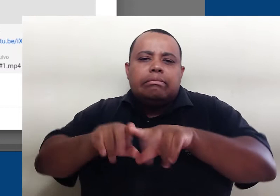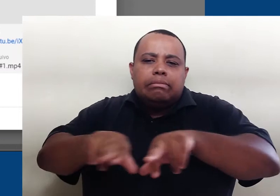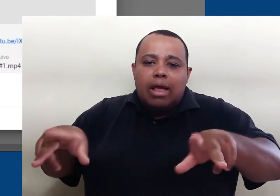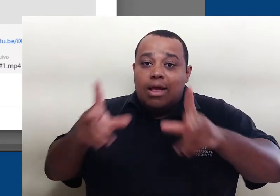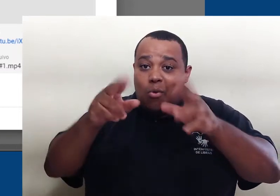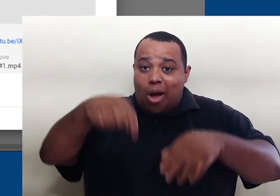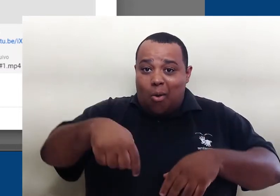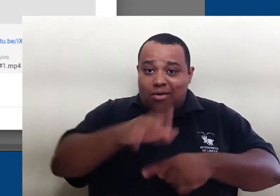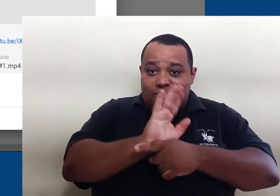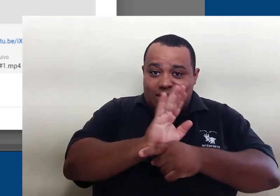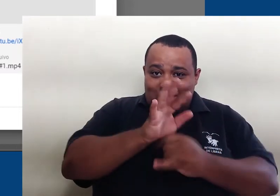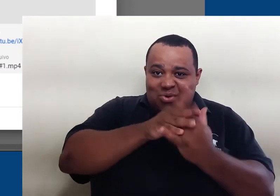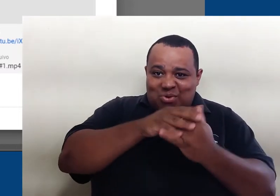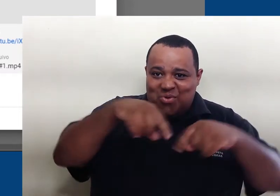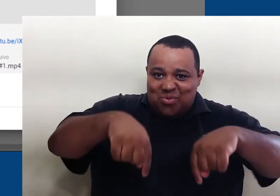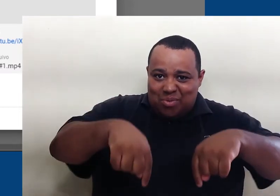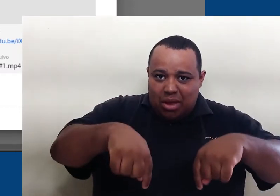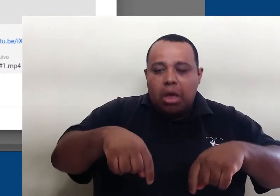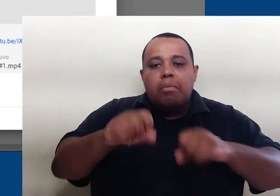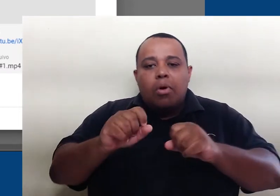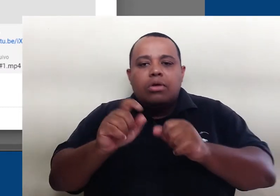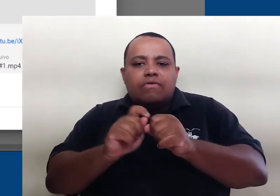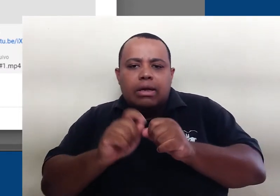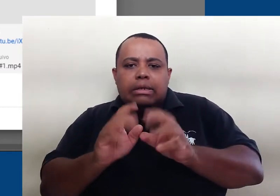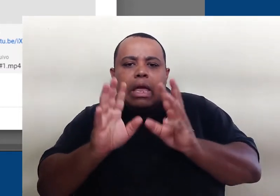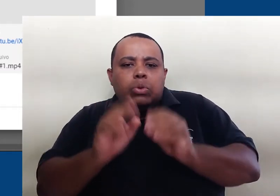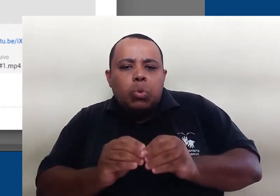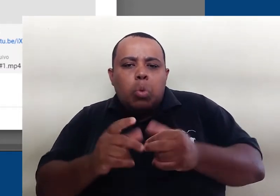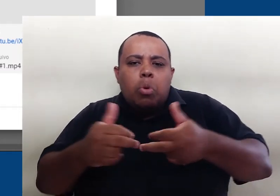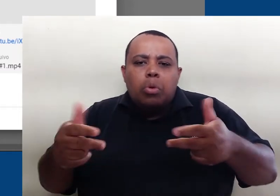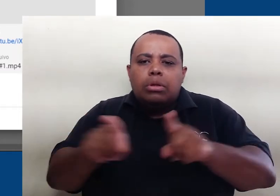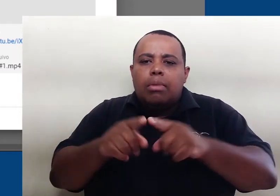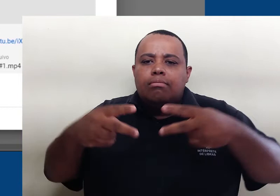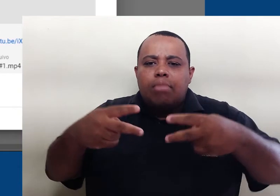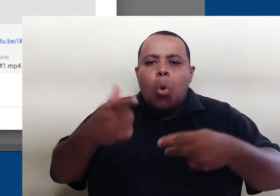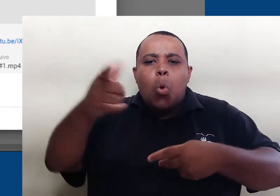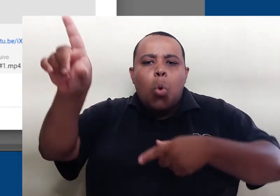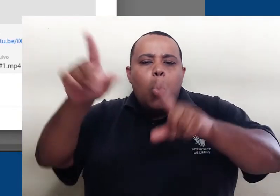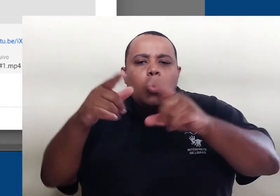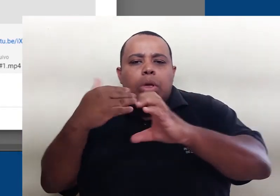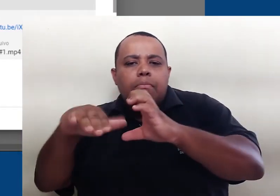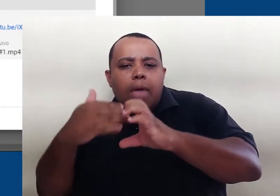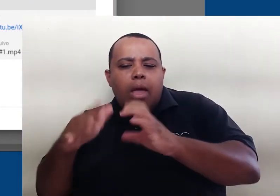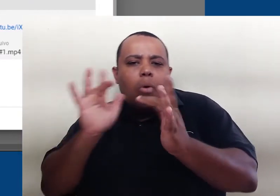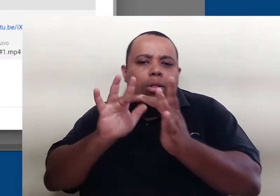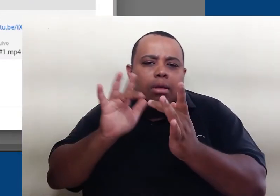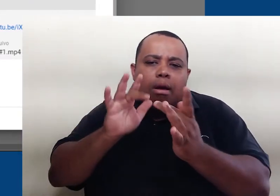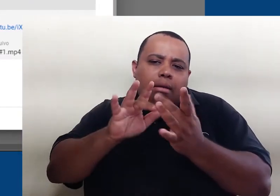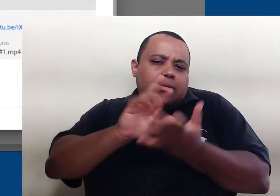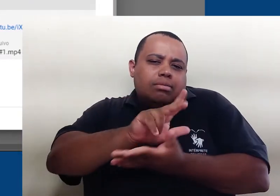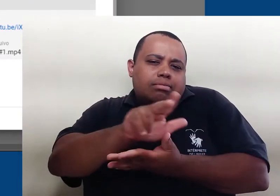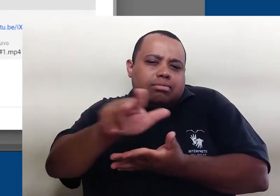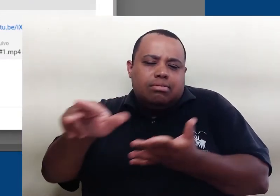gente sempre deixa uma referência ou outra, dá um resuminho sobre o que vai ser a aula, deixa links para vocês contatarem o LDI caso seja necessário. Eu acho que acima